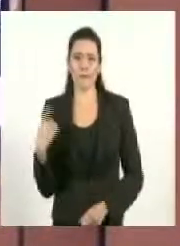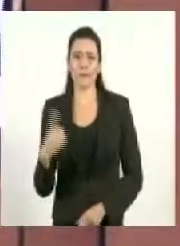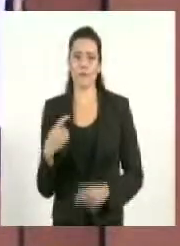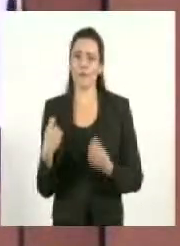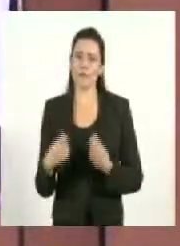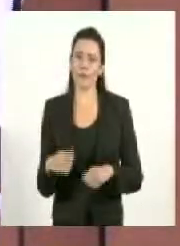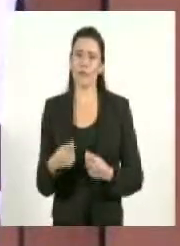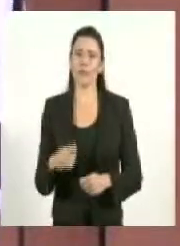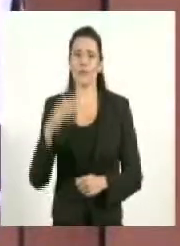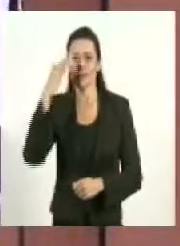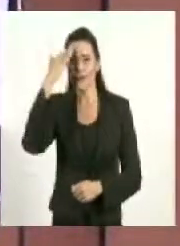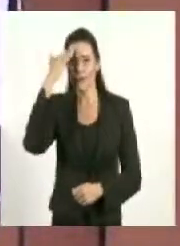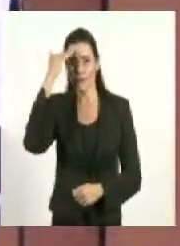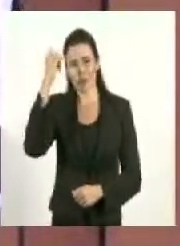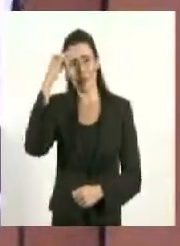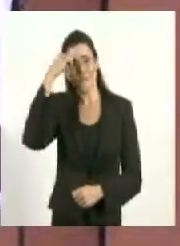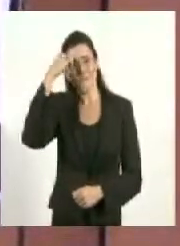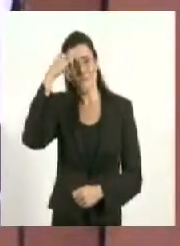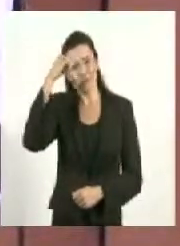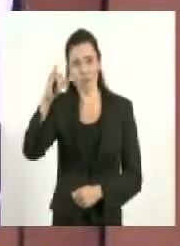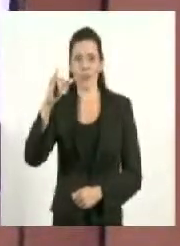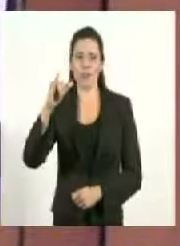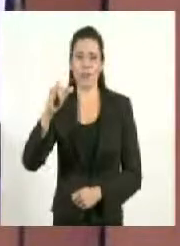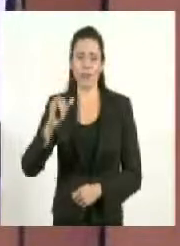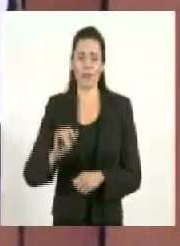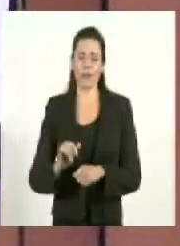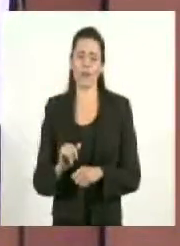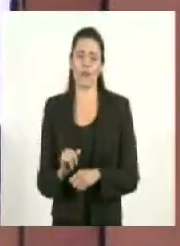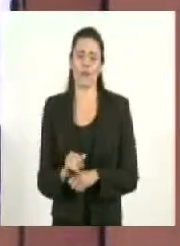A bebida fez, infelizmente,